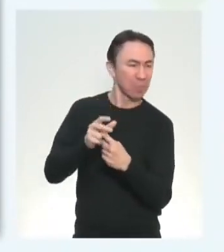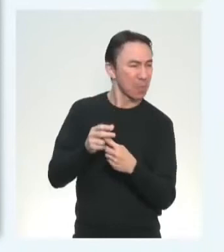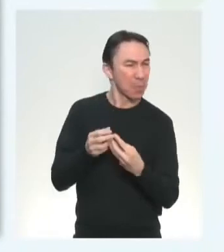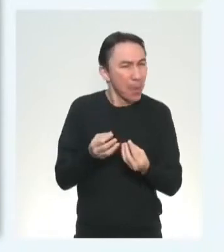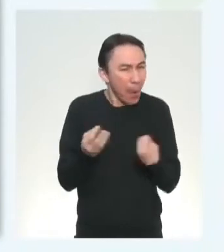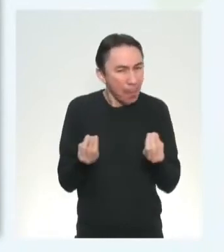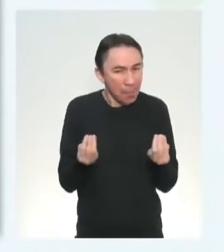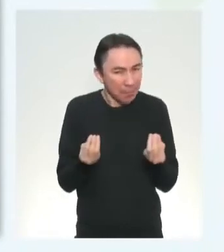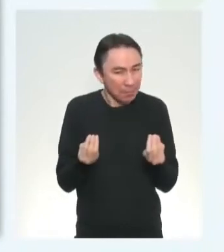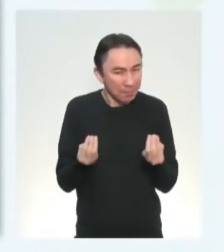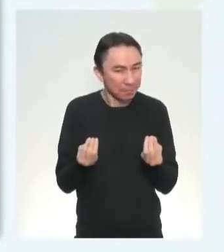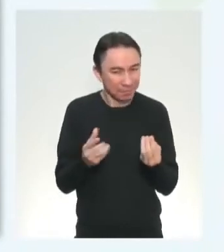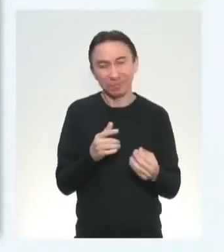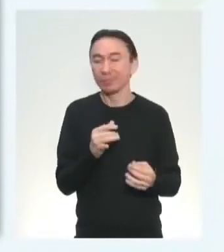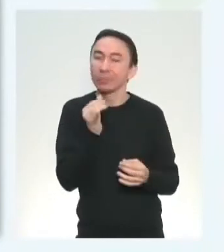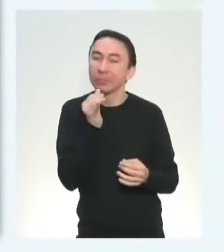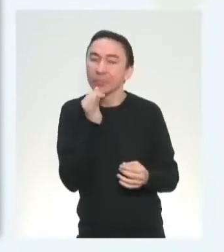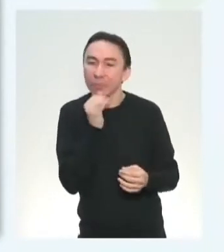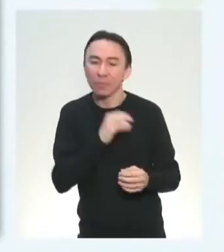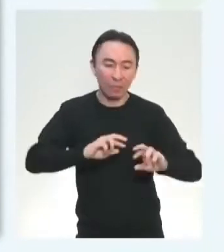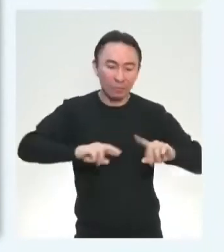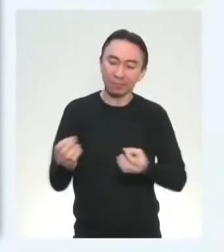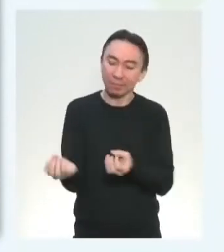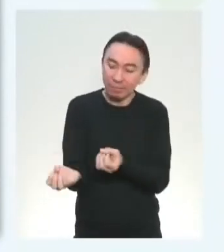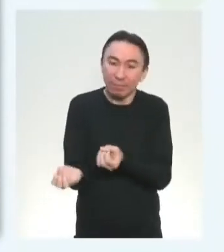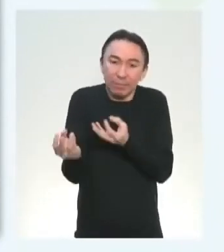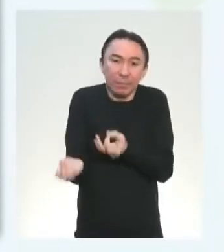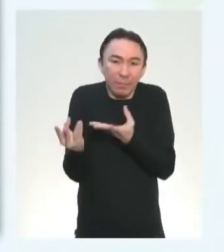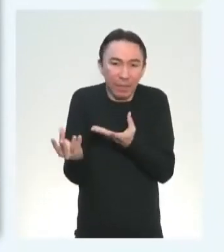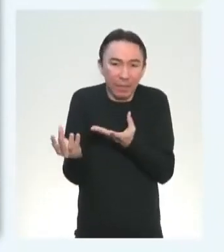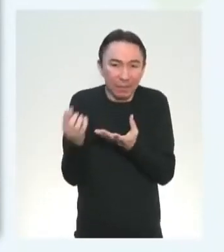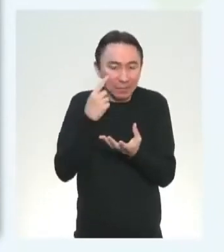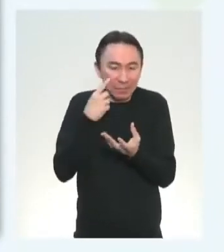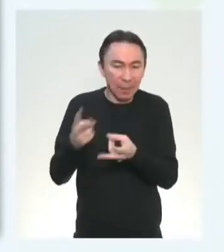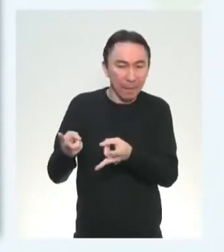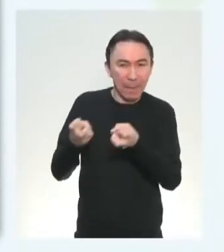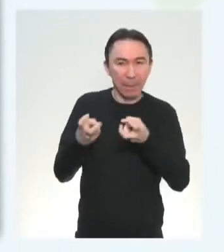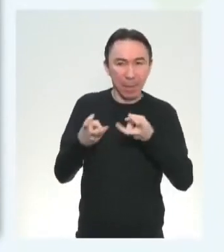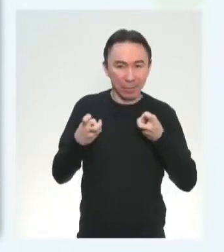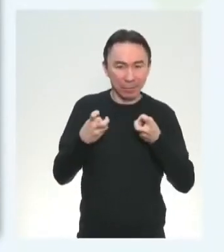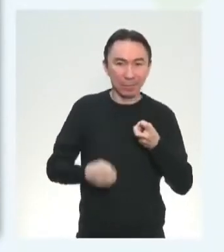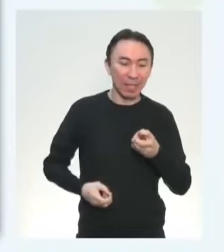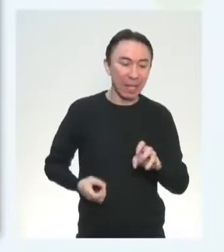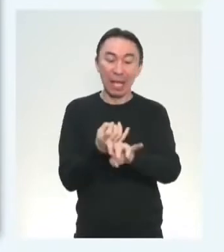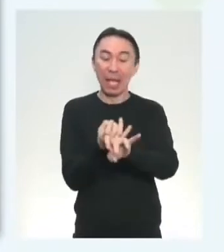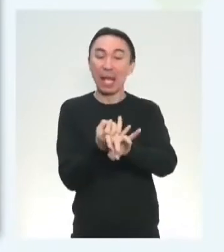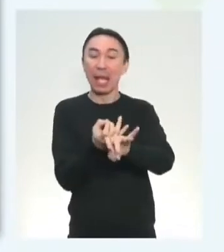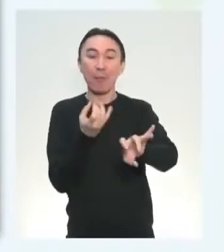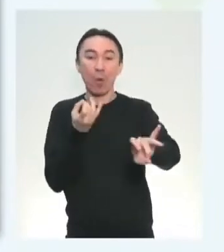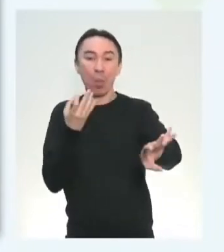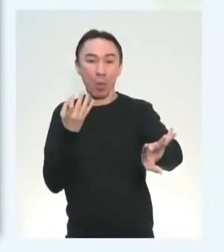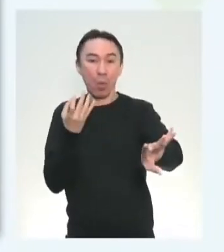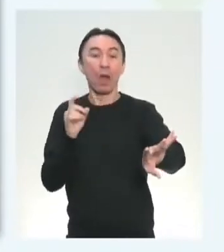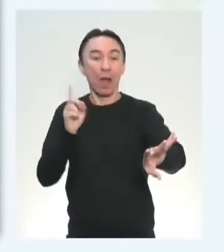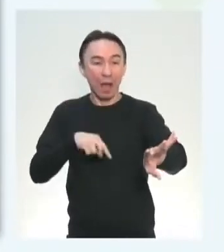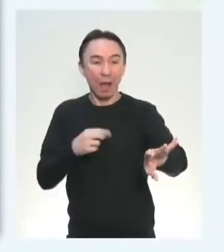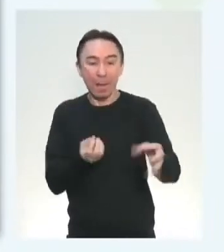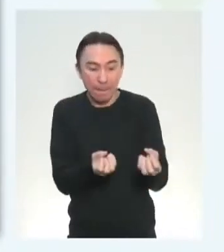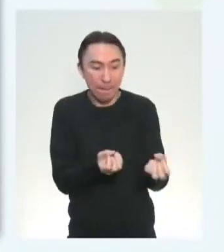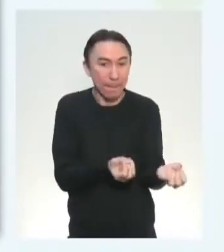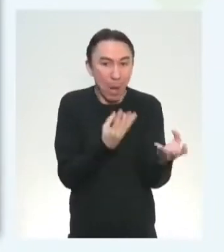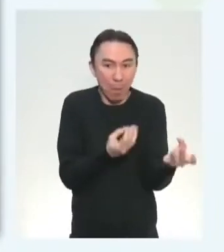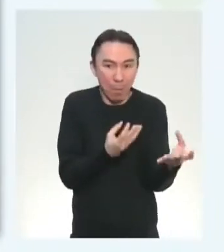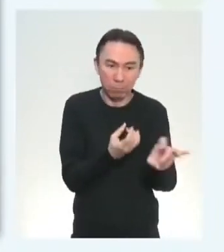sensoriamento se refere à obtenção de dados e o termo remoto significa a obtenção desses dados à